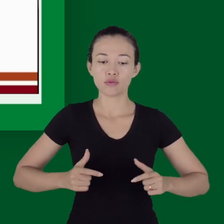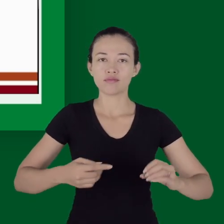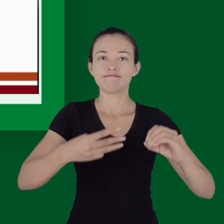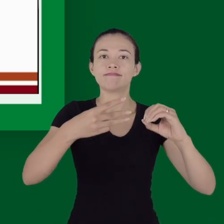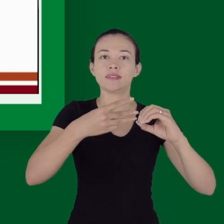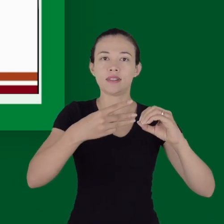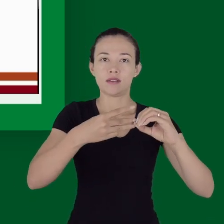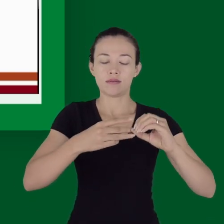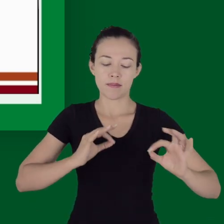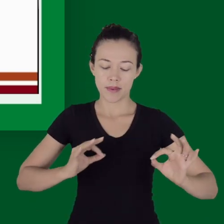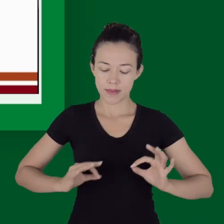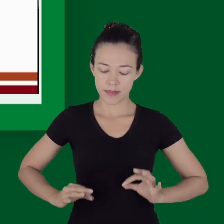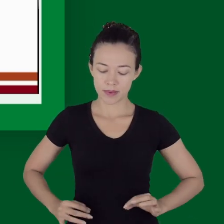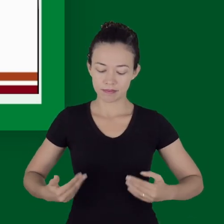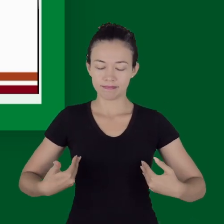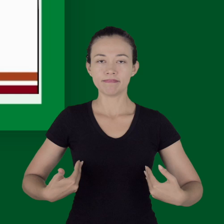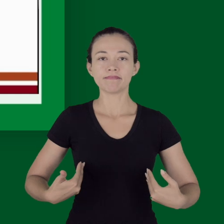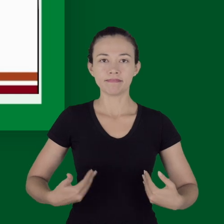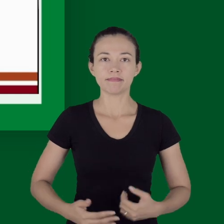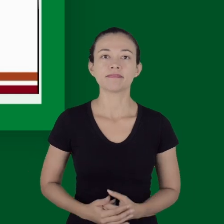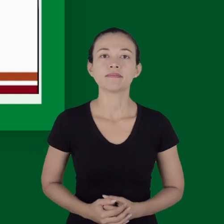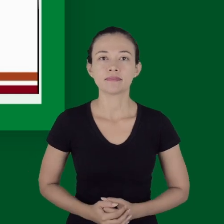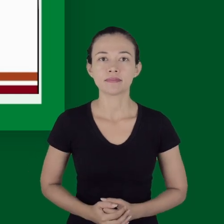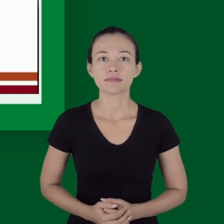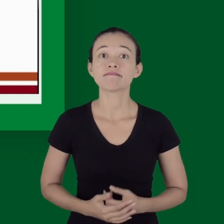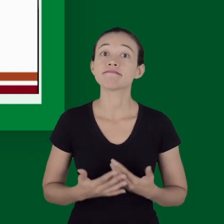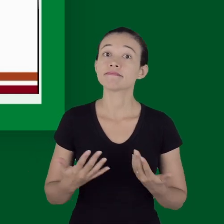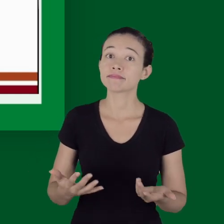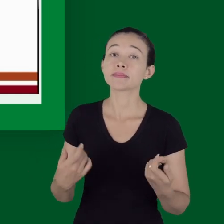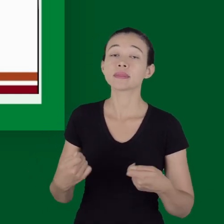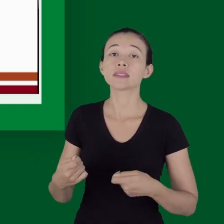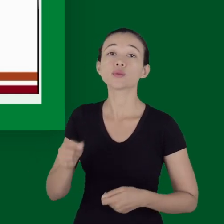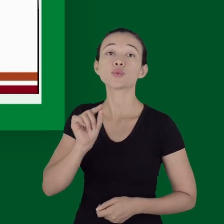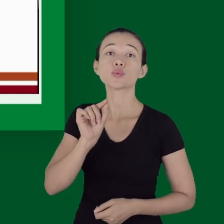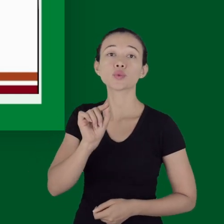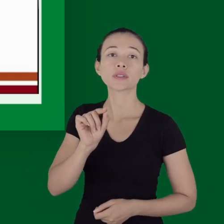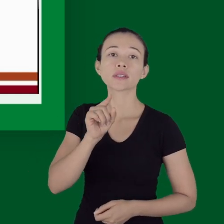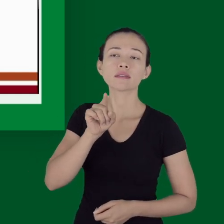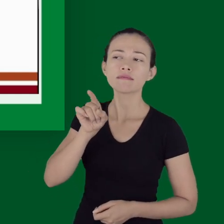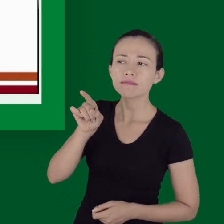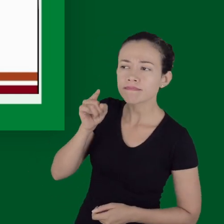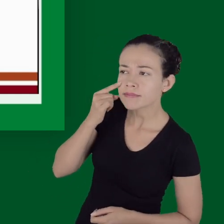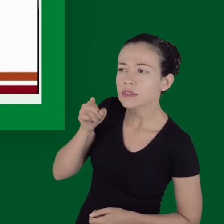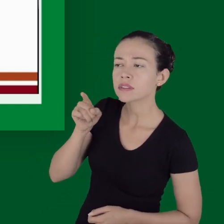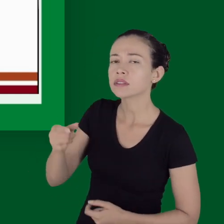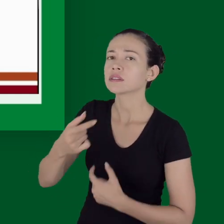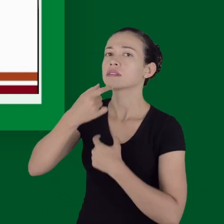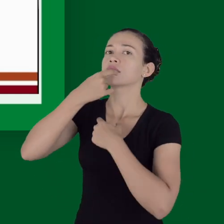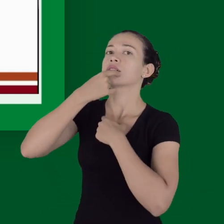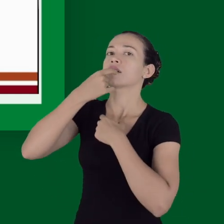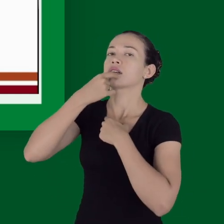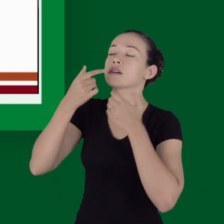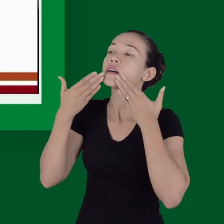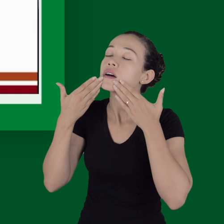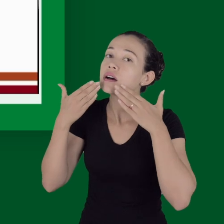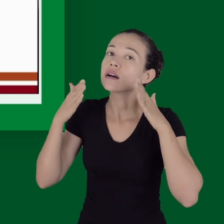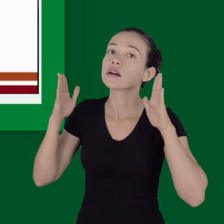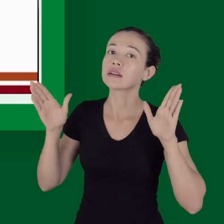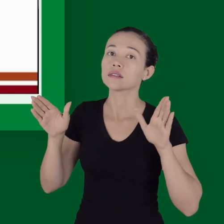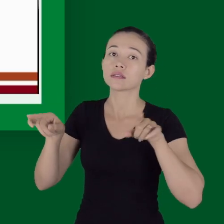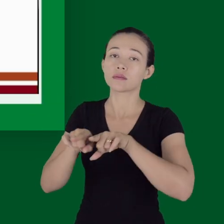do oxigênio das Emas as células do tecido né para isso a gente precisa de uma via aérea